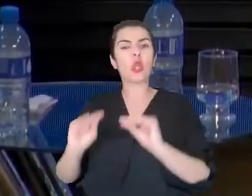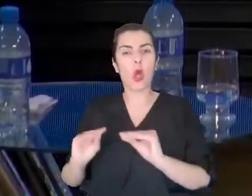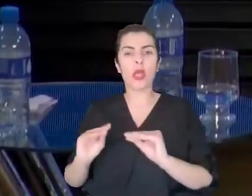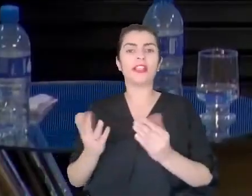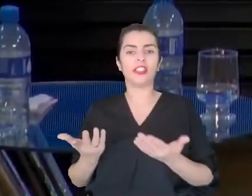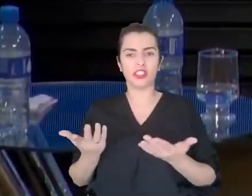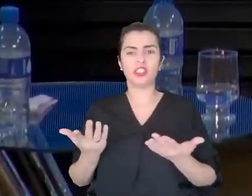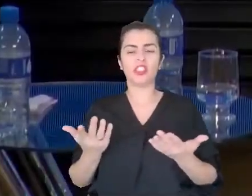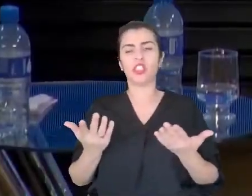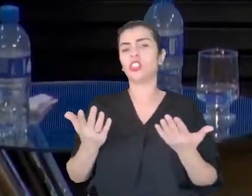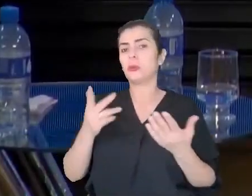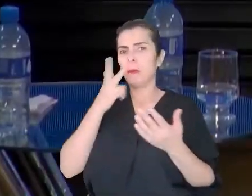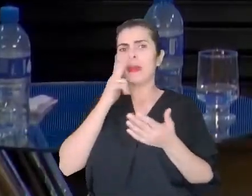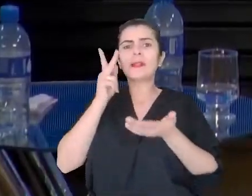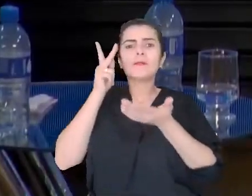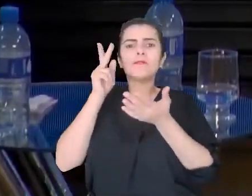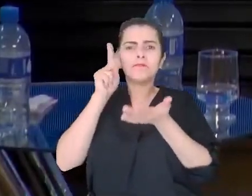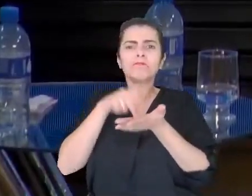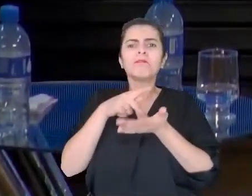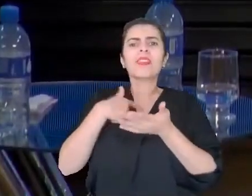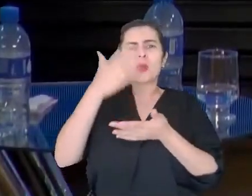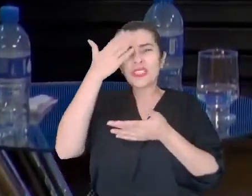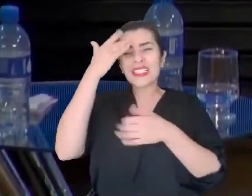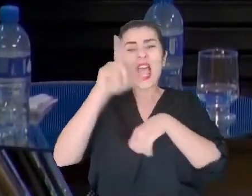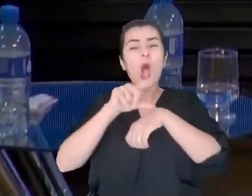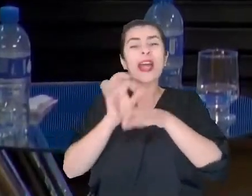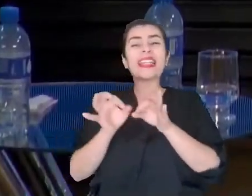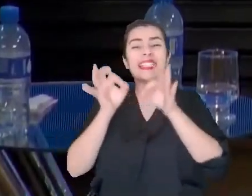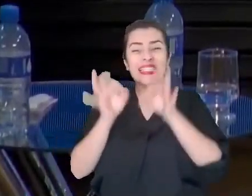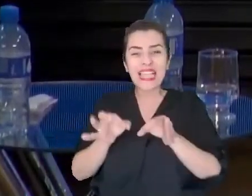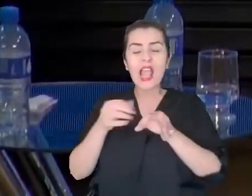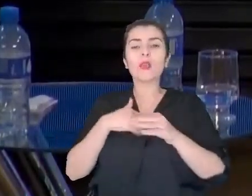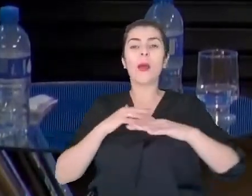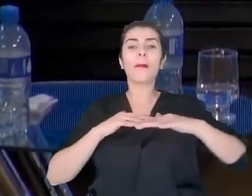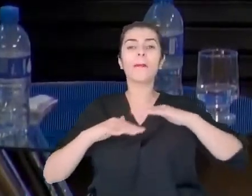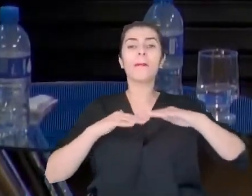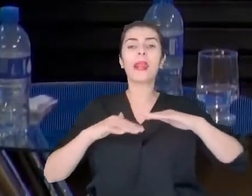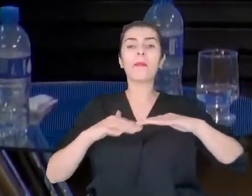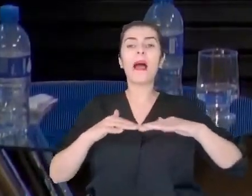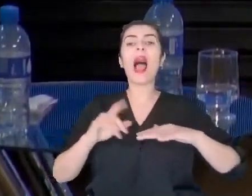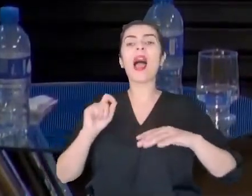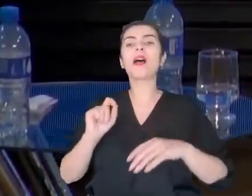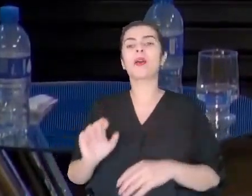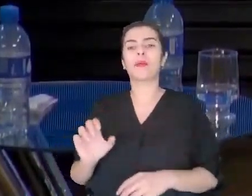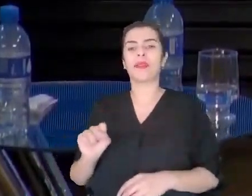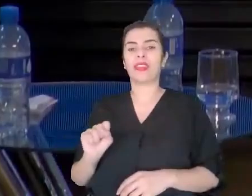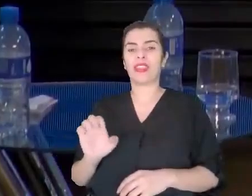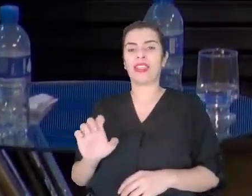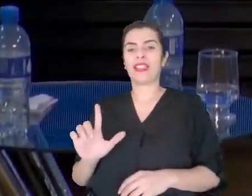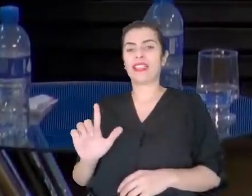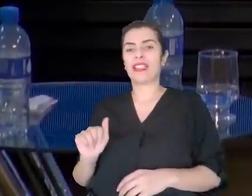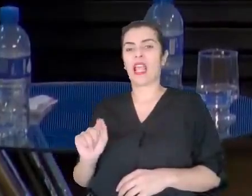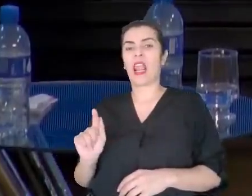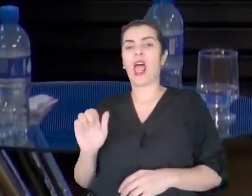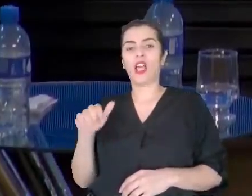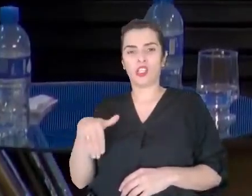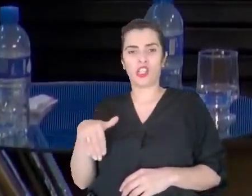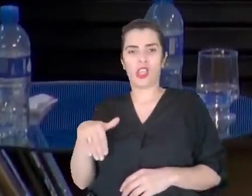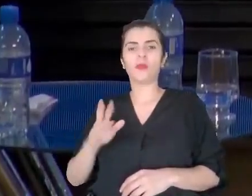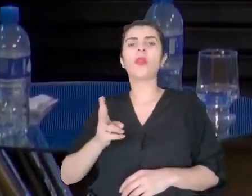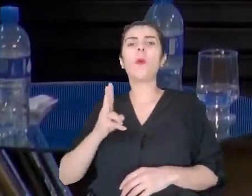que tem uma assertividade de horas, a gente faz uma preparação de selagem, né, com o próprio rolo